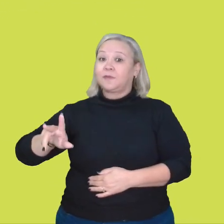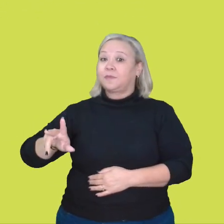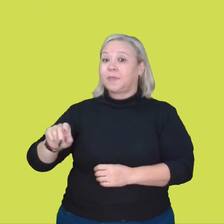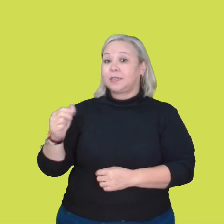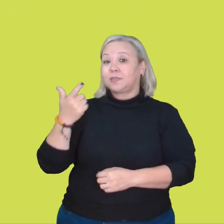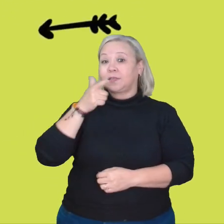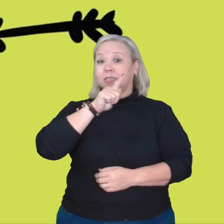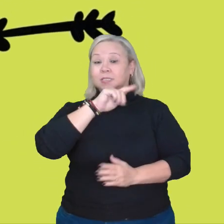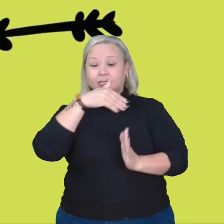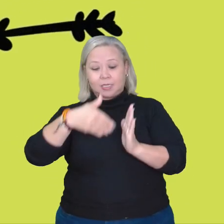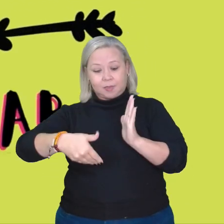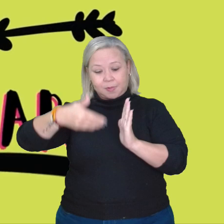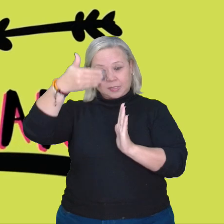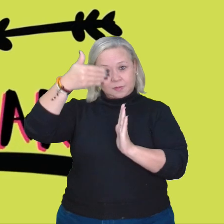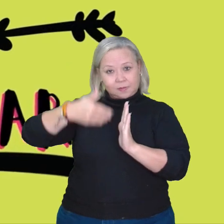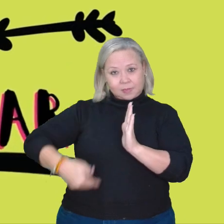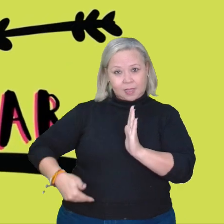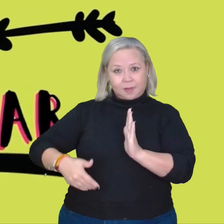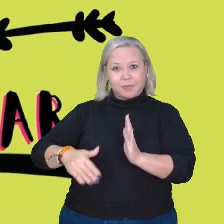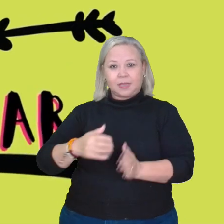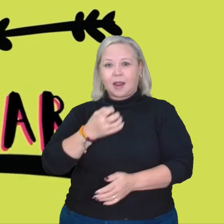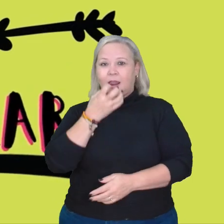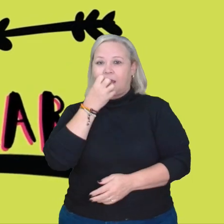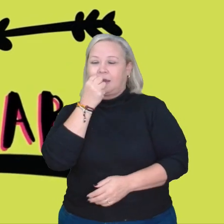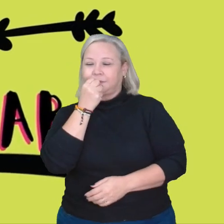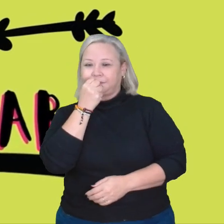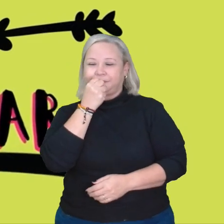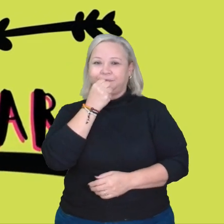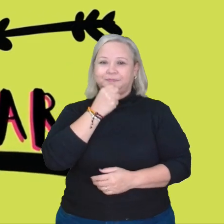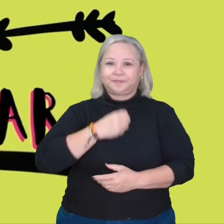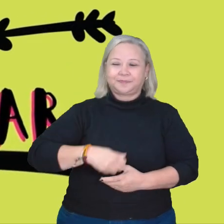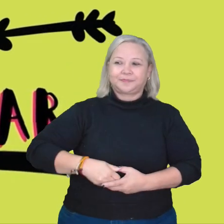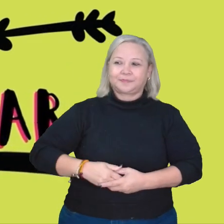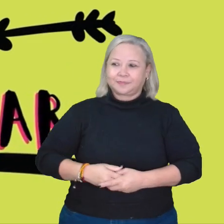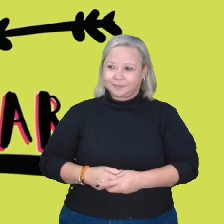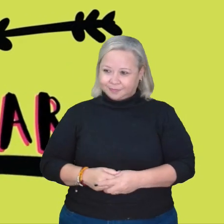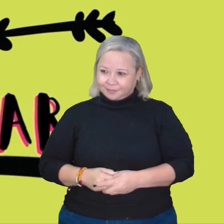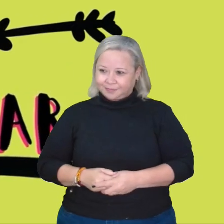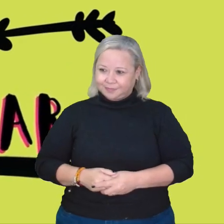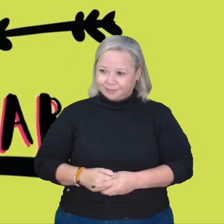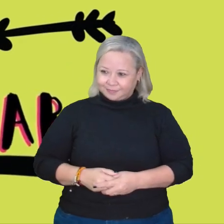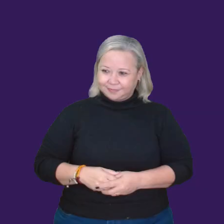Não vão mais conseguir me anular, me calar.